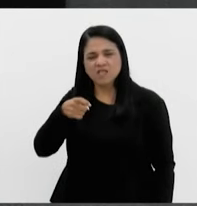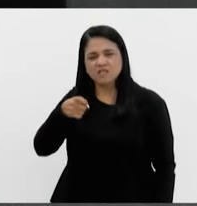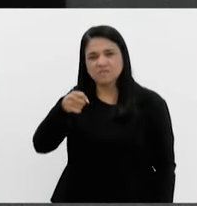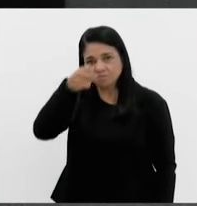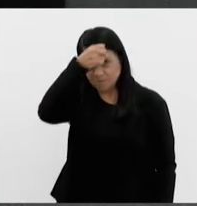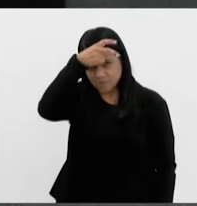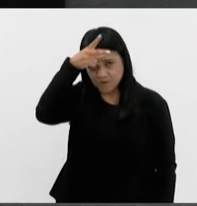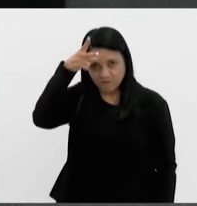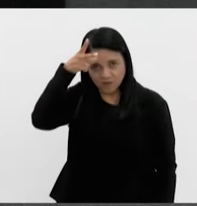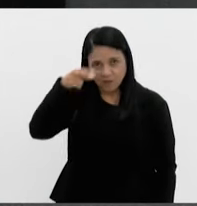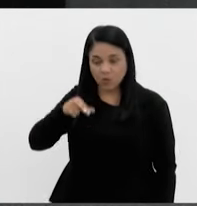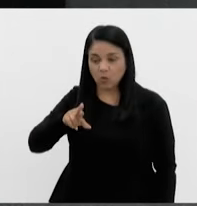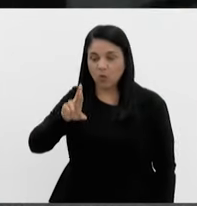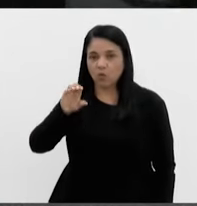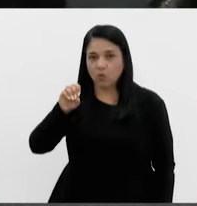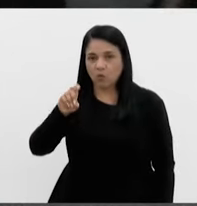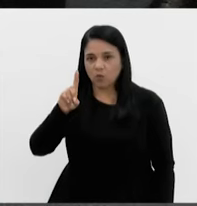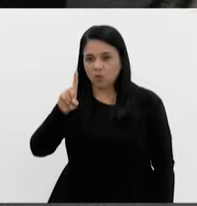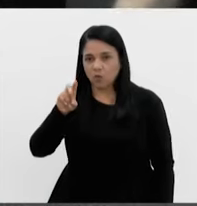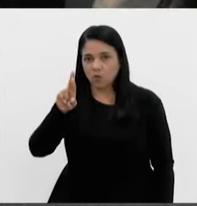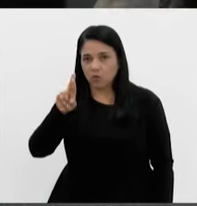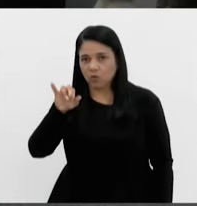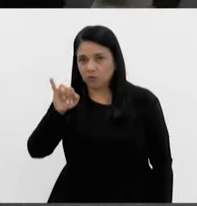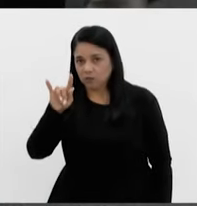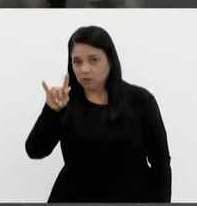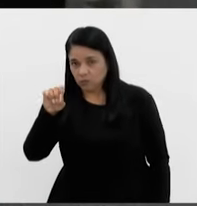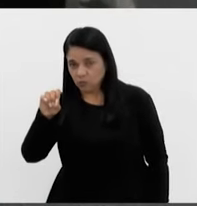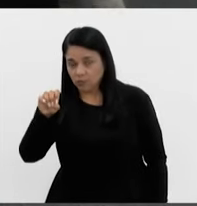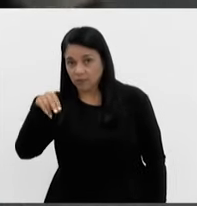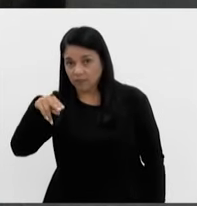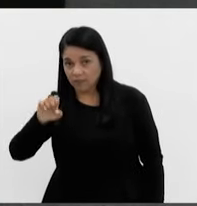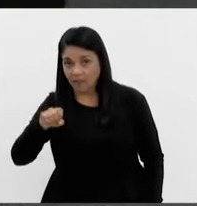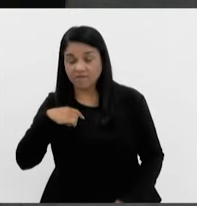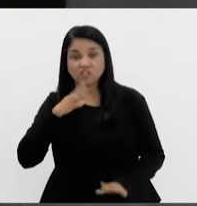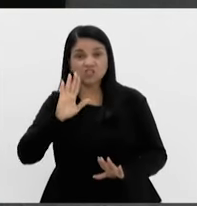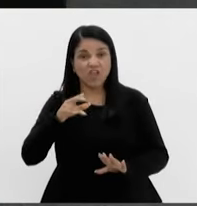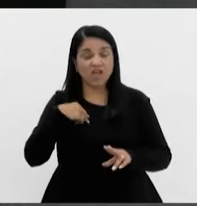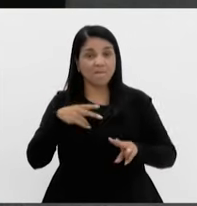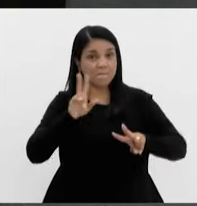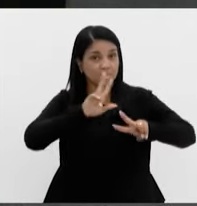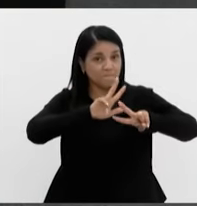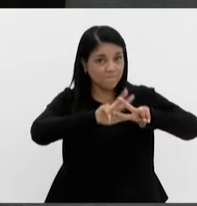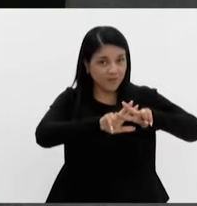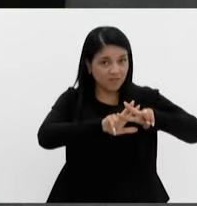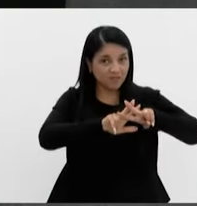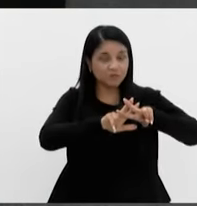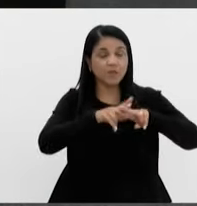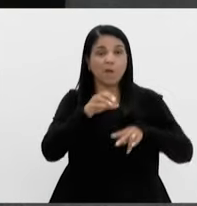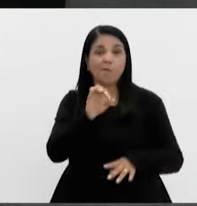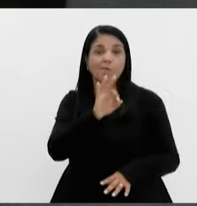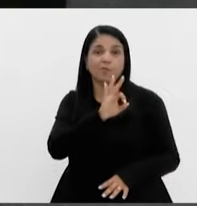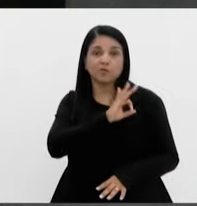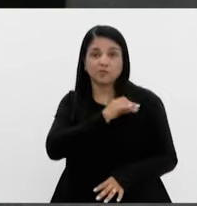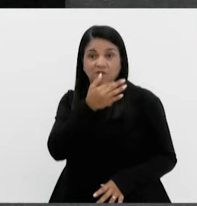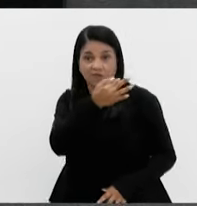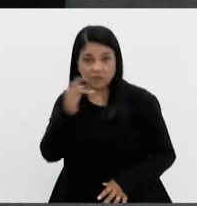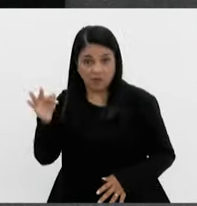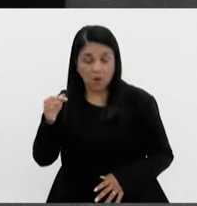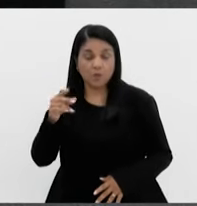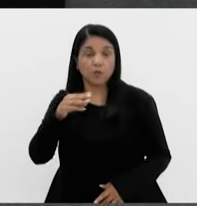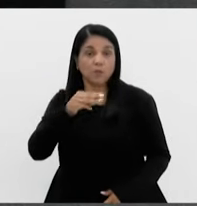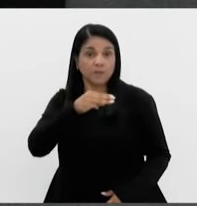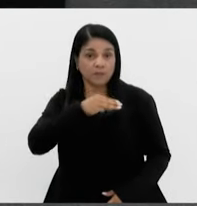que já foi alvo da Polícia Federal preso apontado pelo Ministério Público Federal